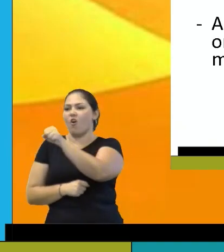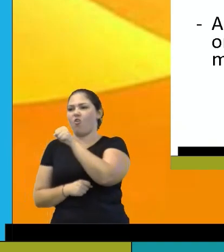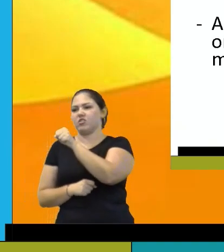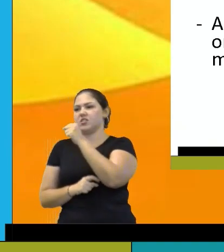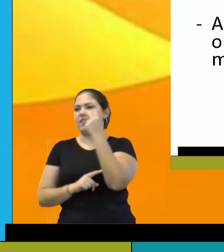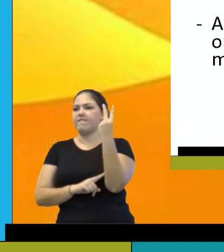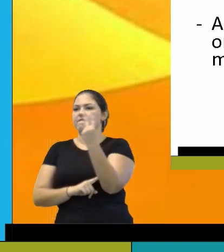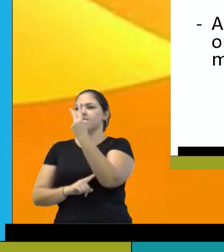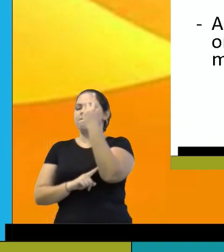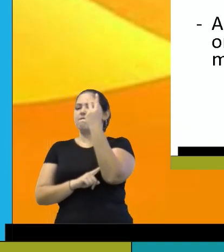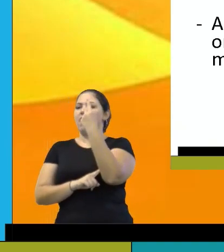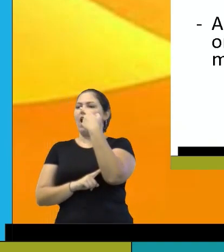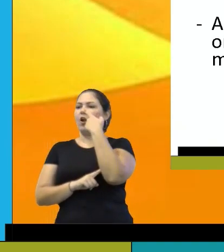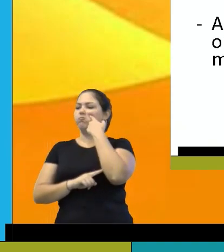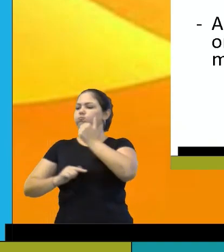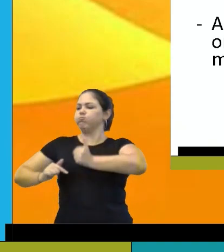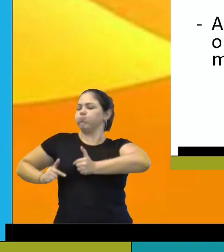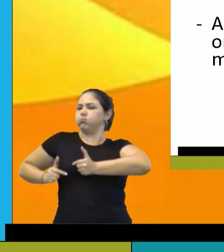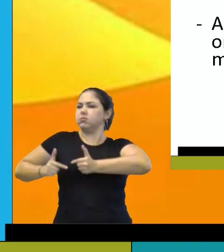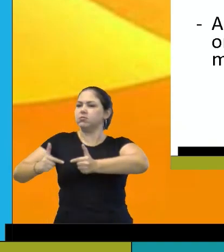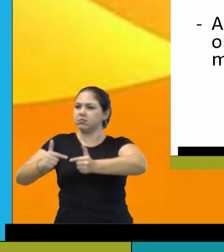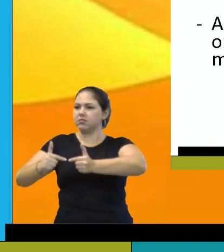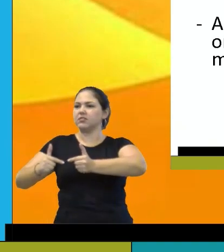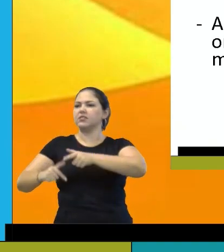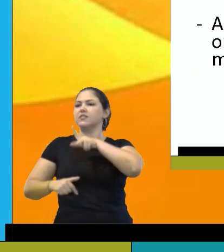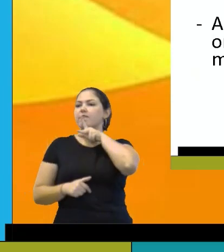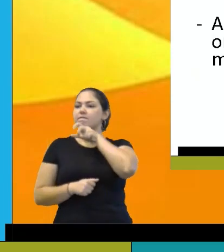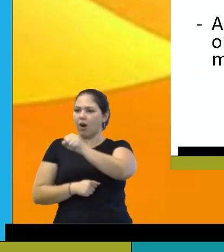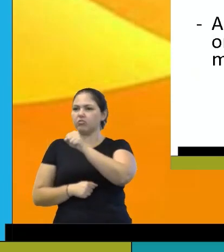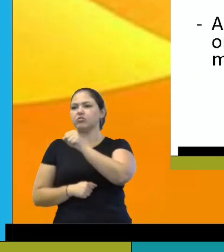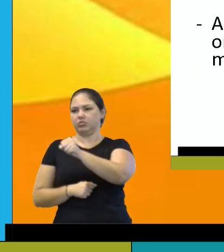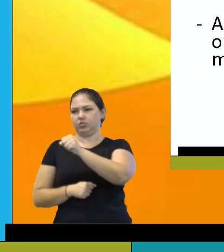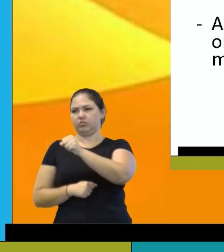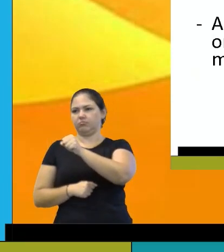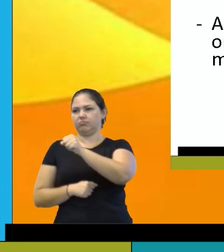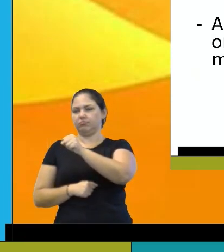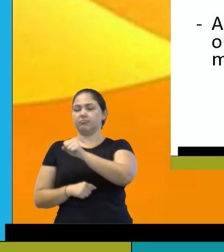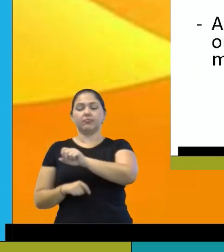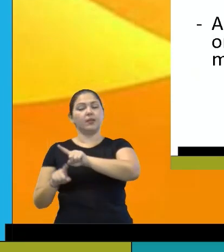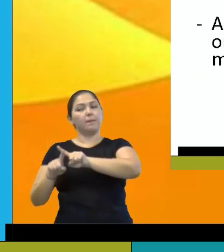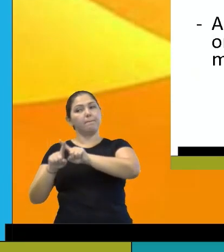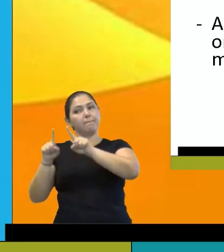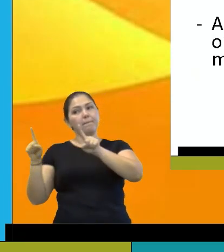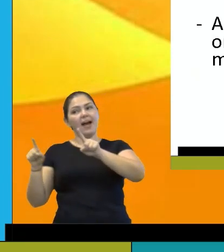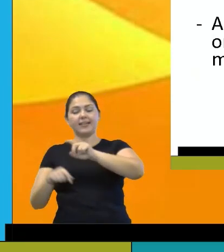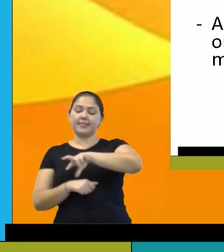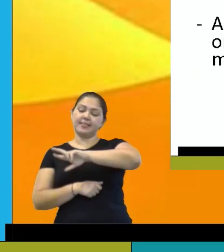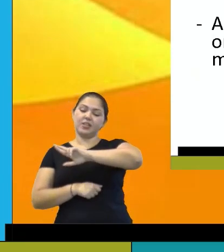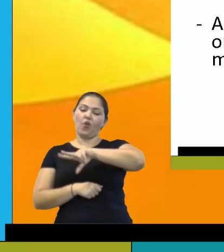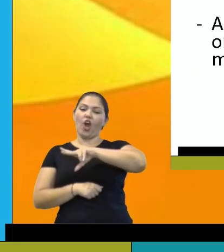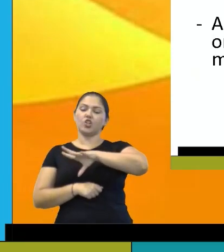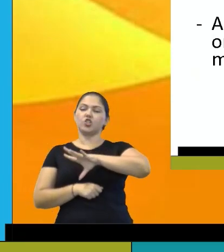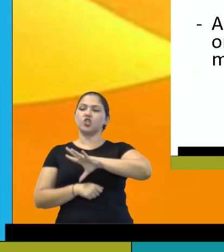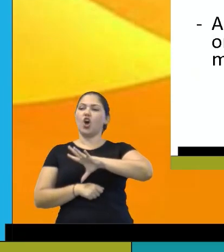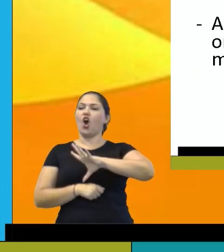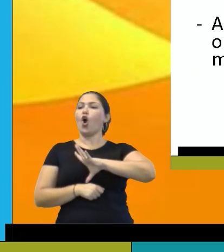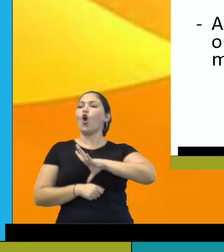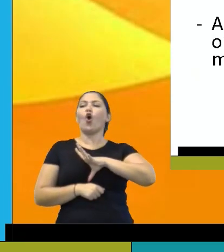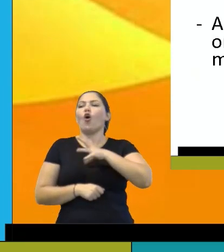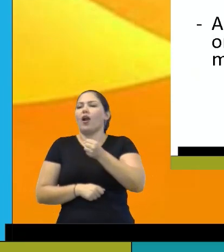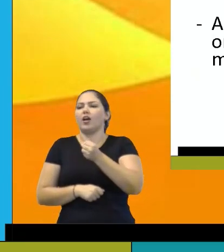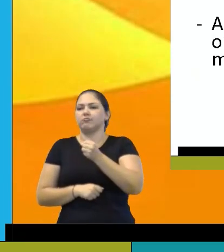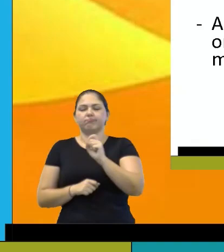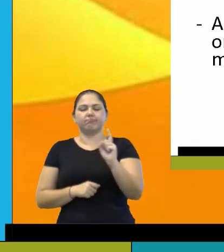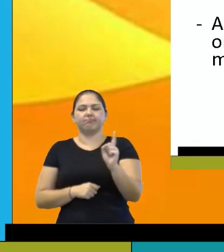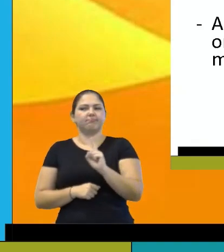e qualidade de lutador. Porém, o bom governante não é apenas aquele que é corajoso. O bom governante